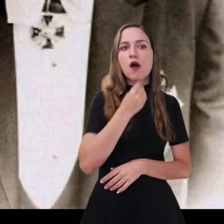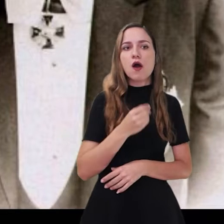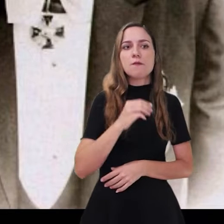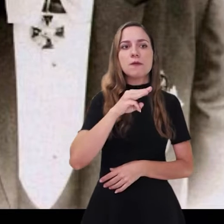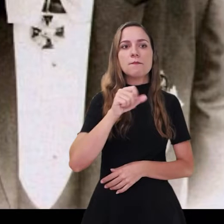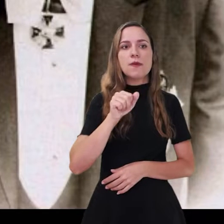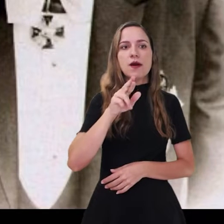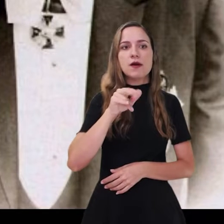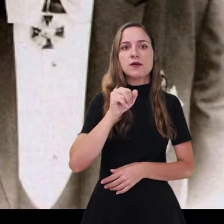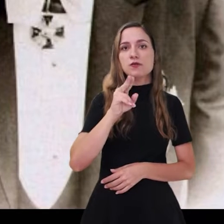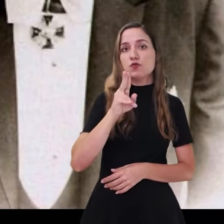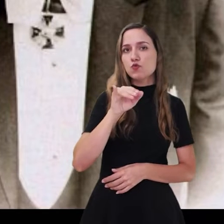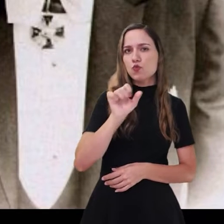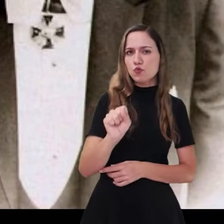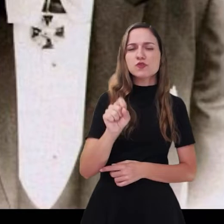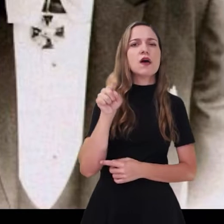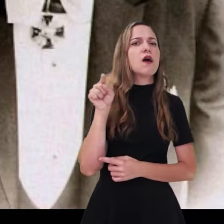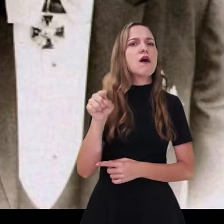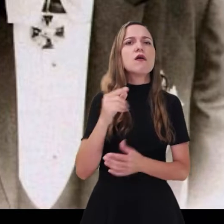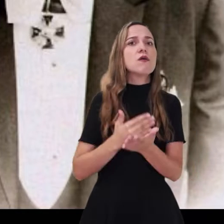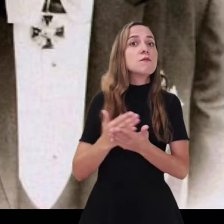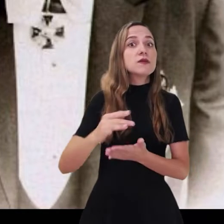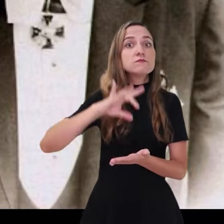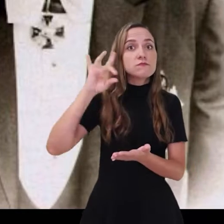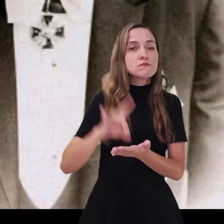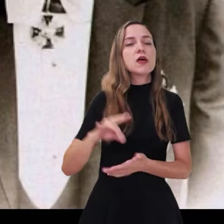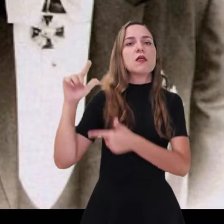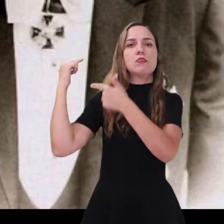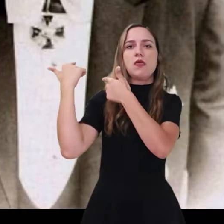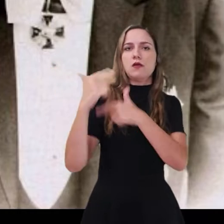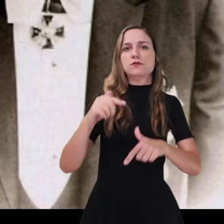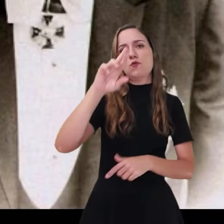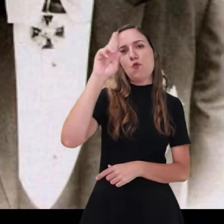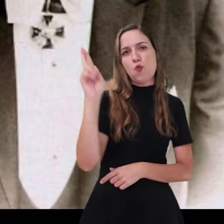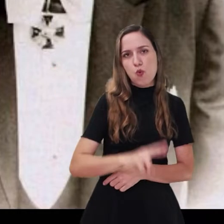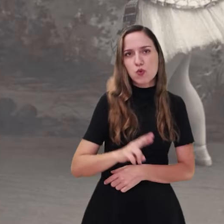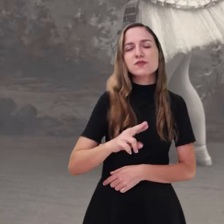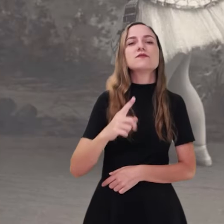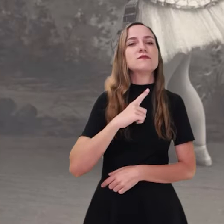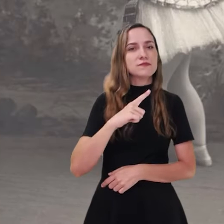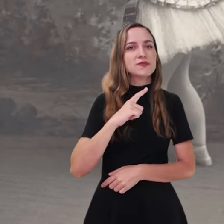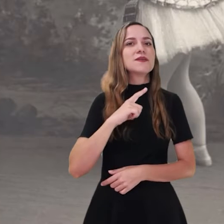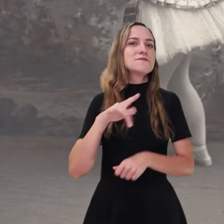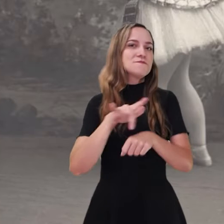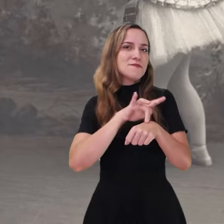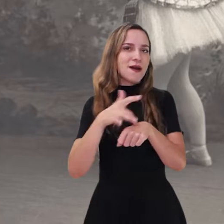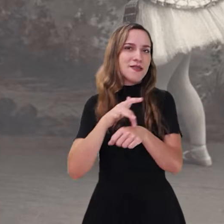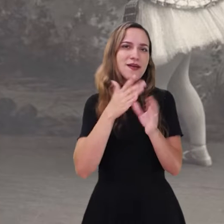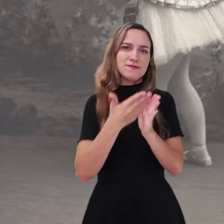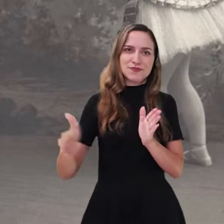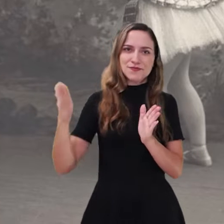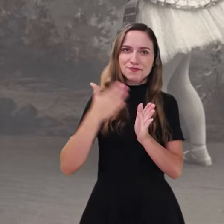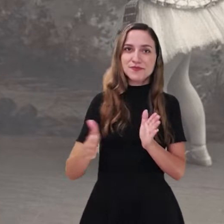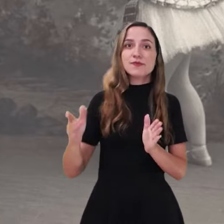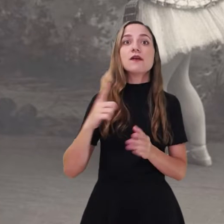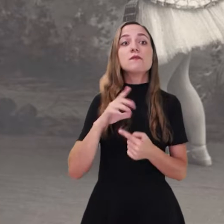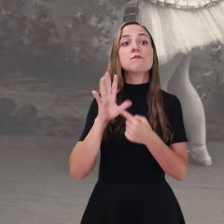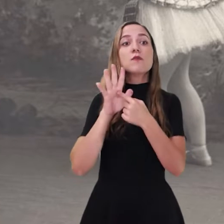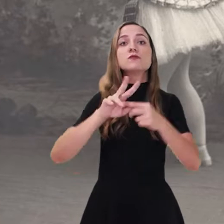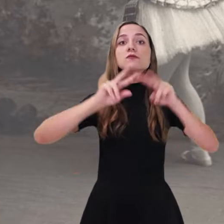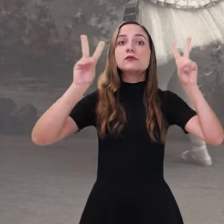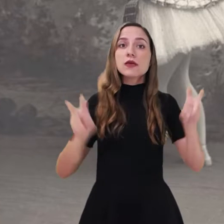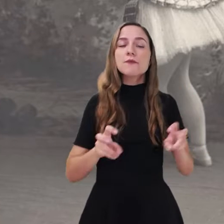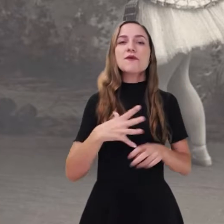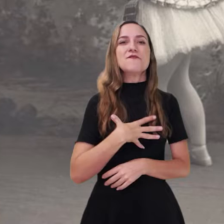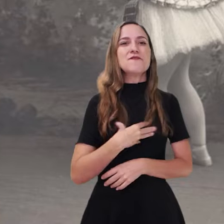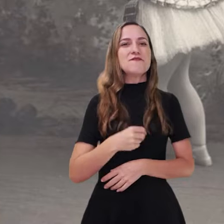Petipa, que inicia a rica tradição russa de balés de repertório, com o espetáculo A Filha do Faraó,